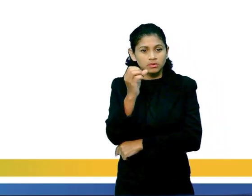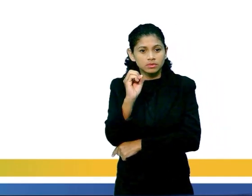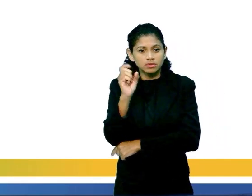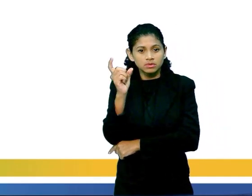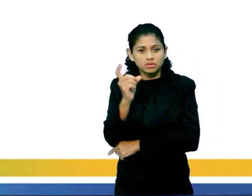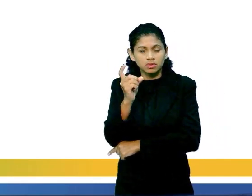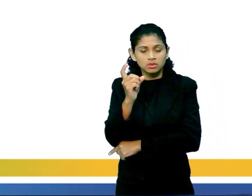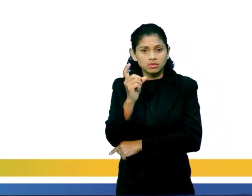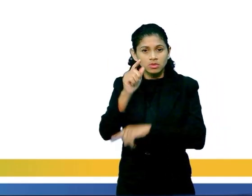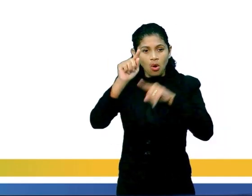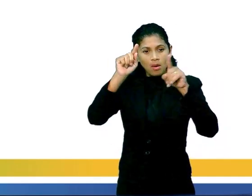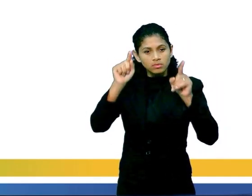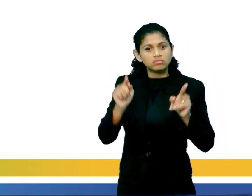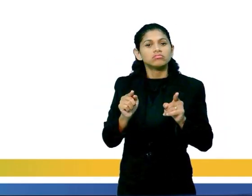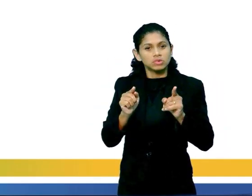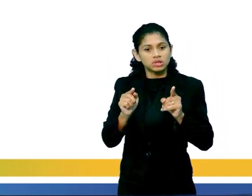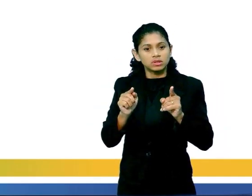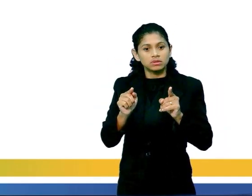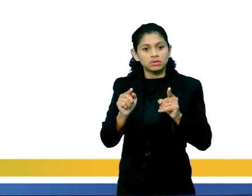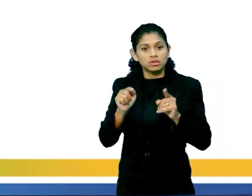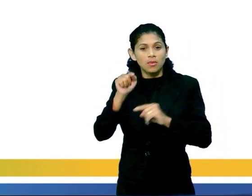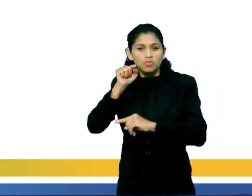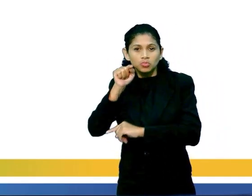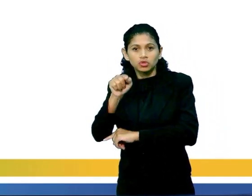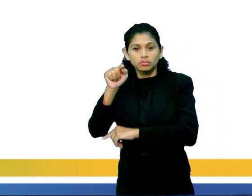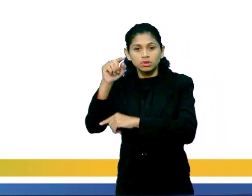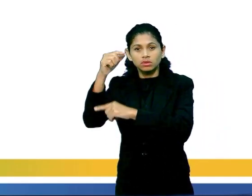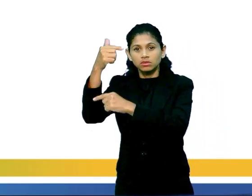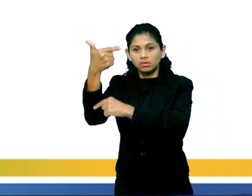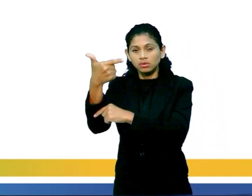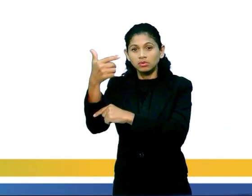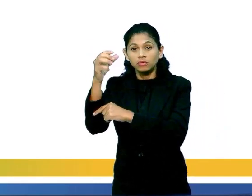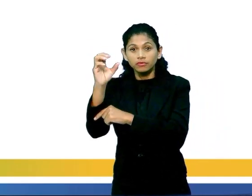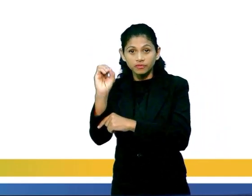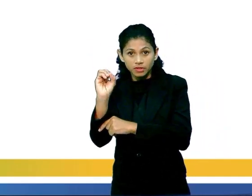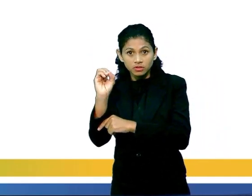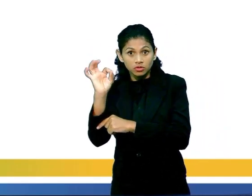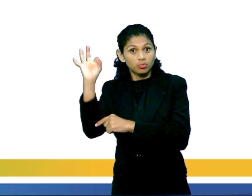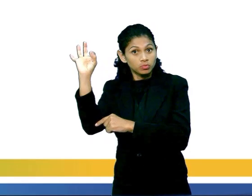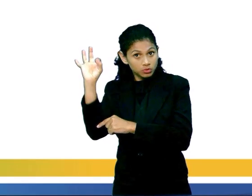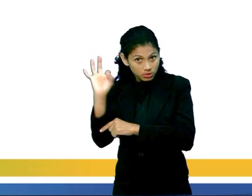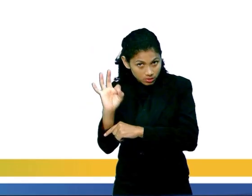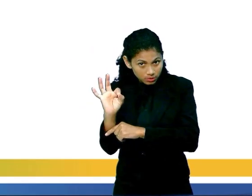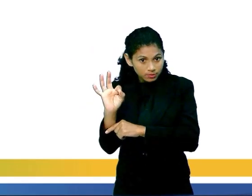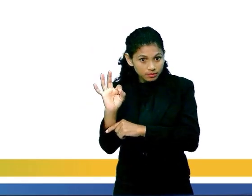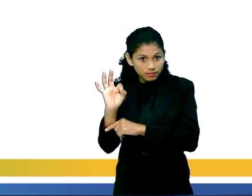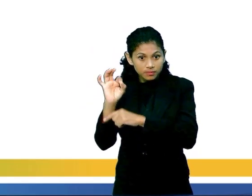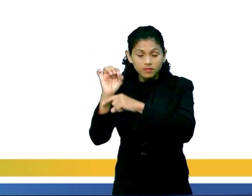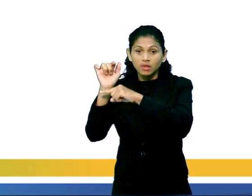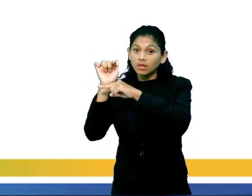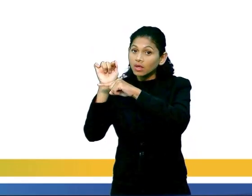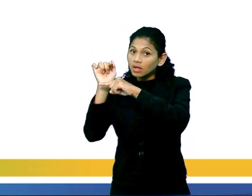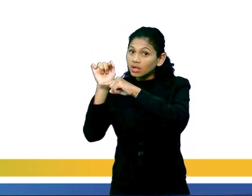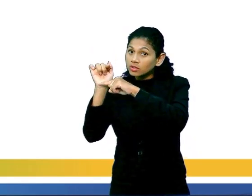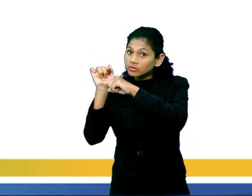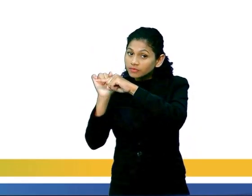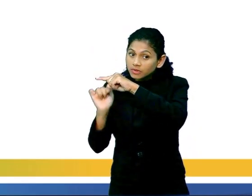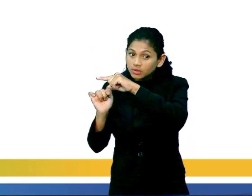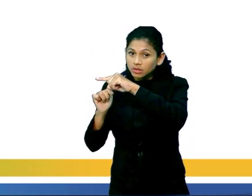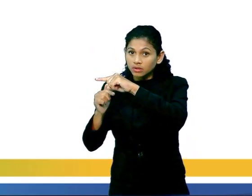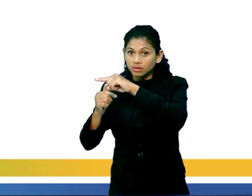20 sobre 100. O que é o 20 sobre 100? É os 20%. Fazendo esse cálculo, nós temos aí,